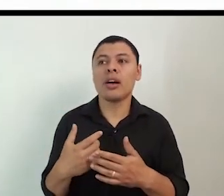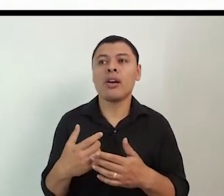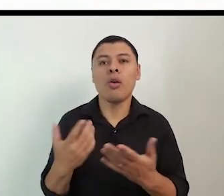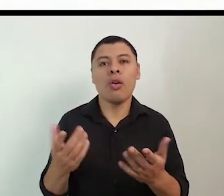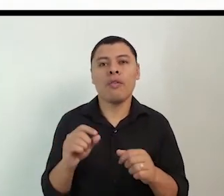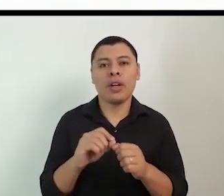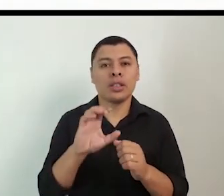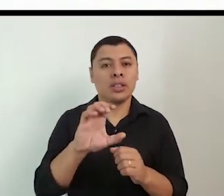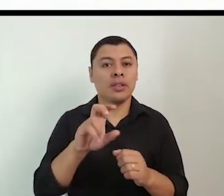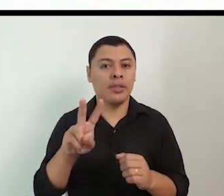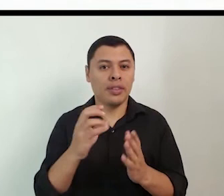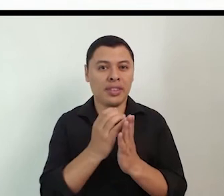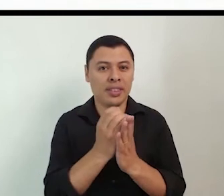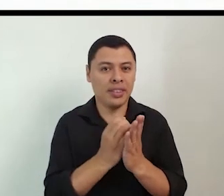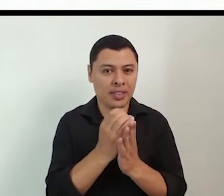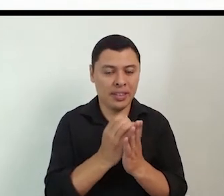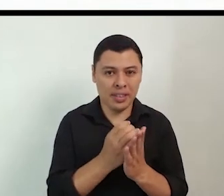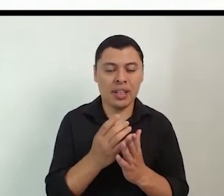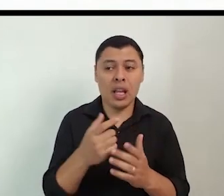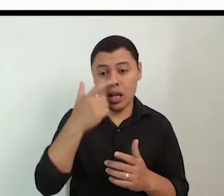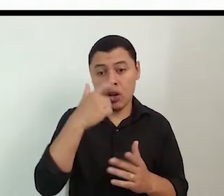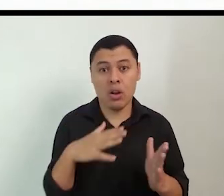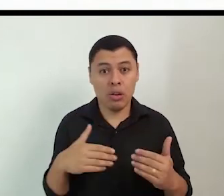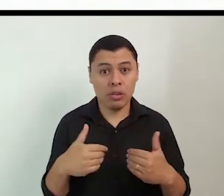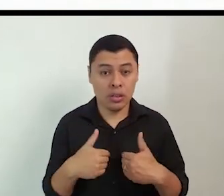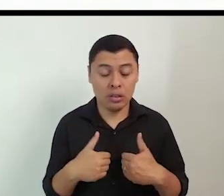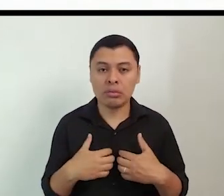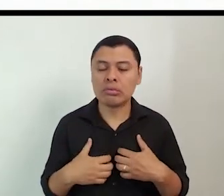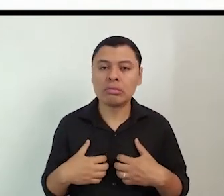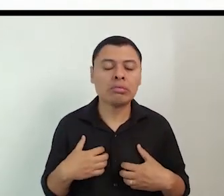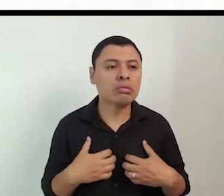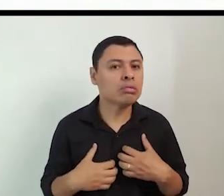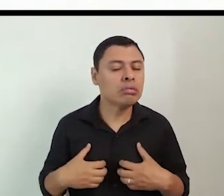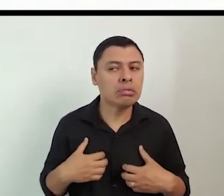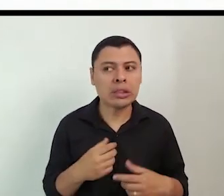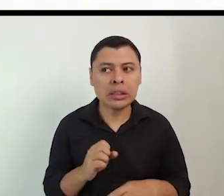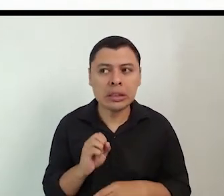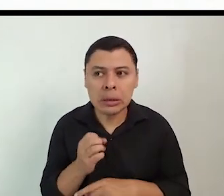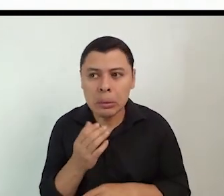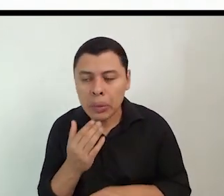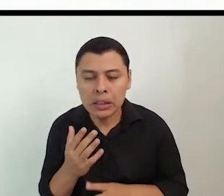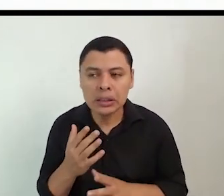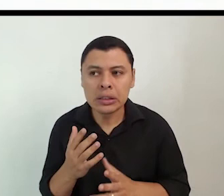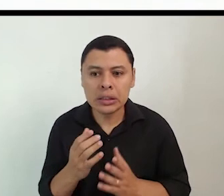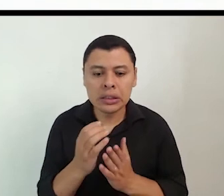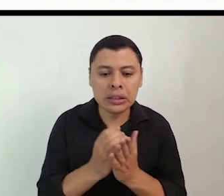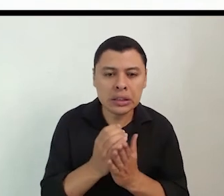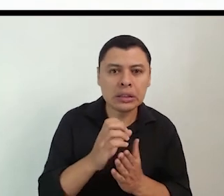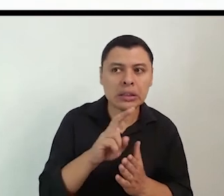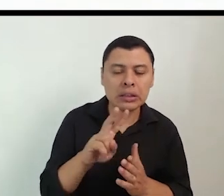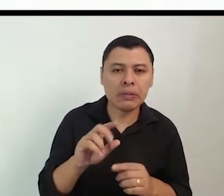pessoa autista é um momento de ansiedade muito grande. Primeiro,